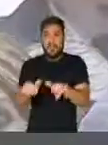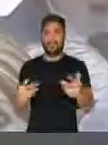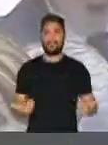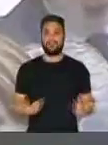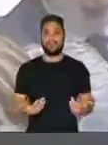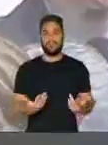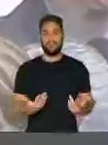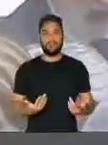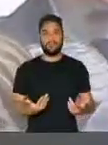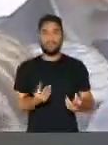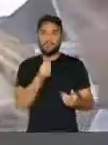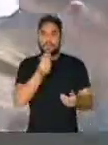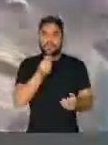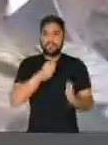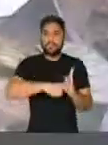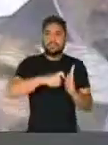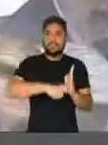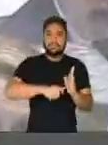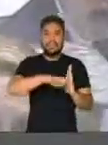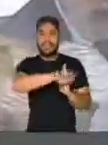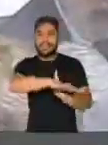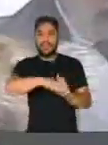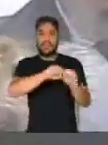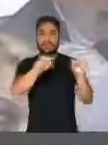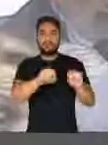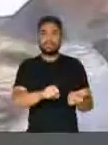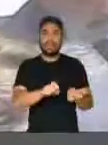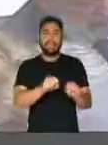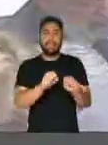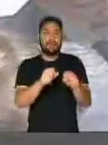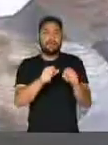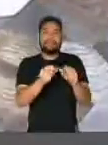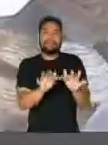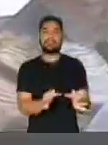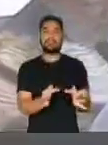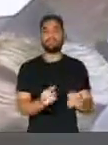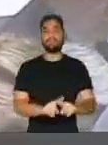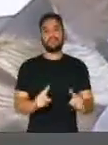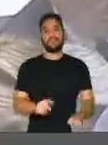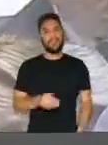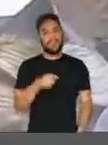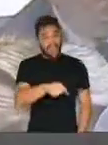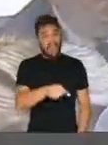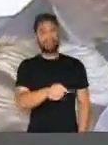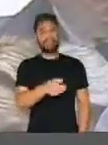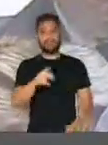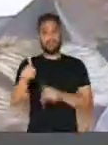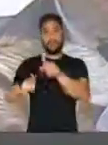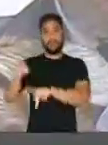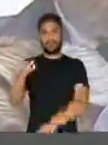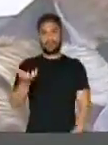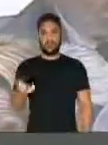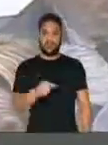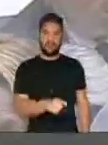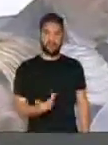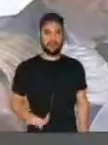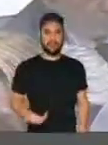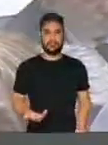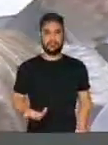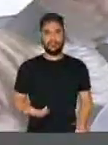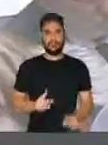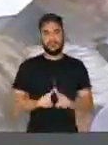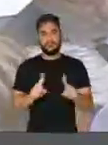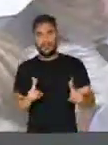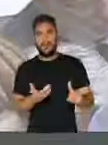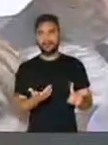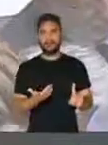sistema simplificado e progressivo, e, portanto, nós entendemos que esse é o debate que interessa ao país, e não um debate que,